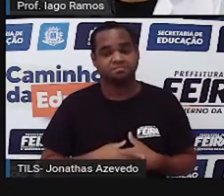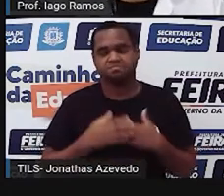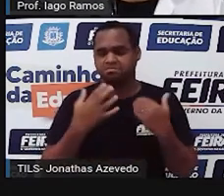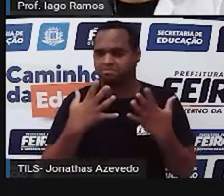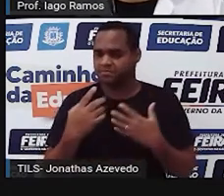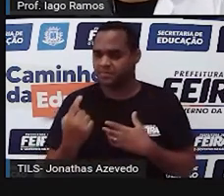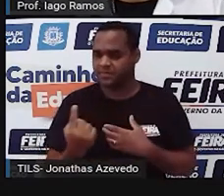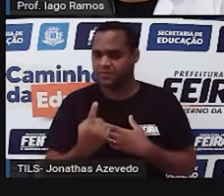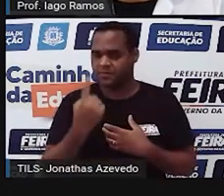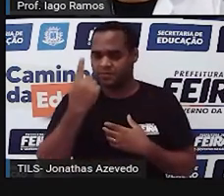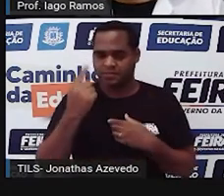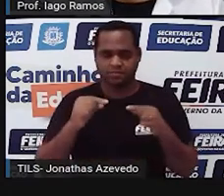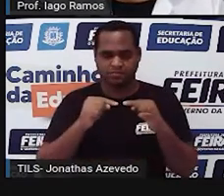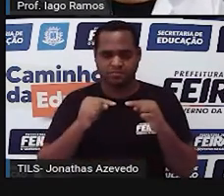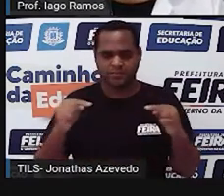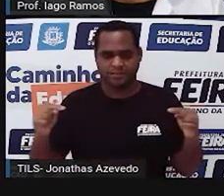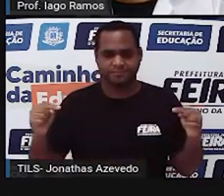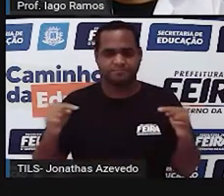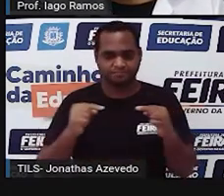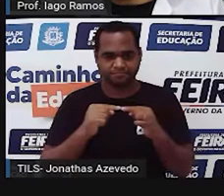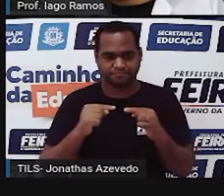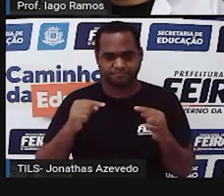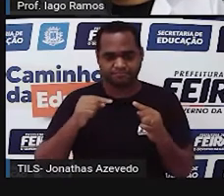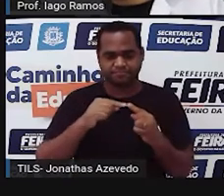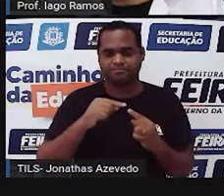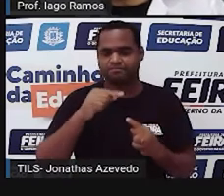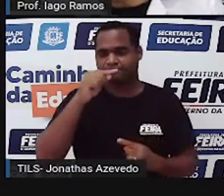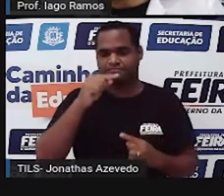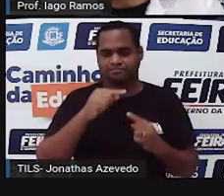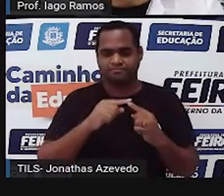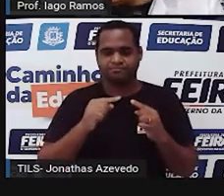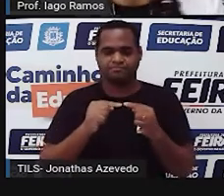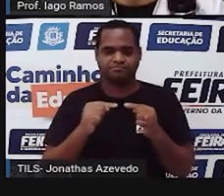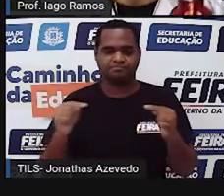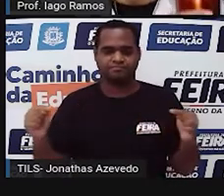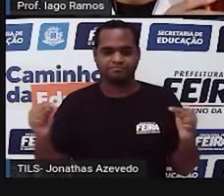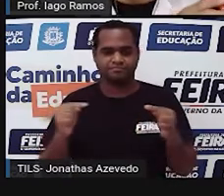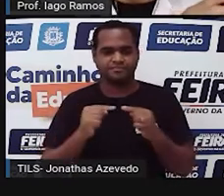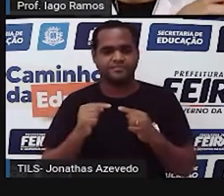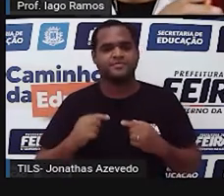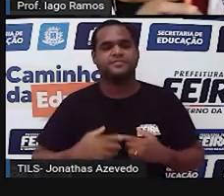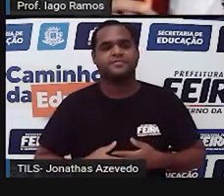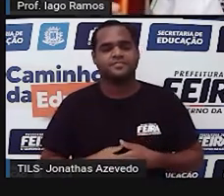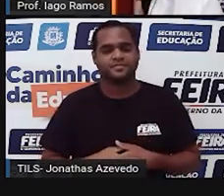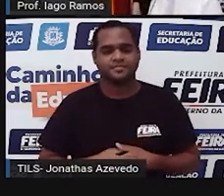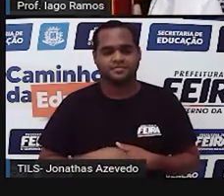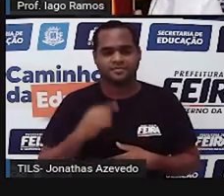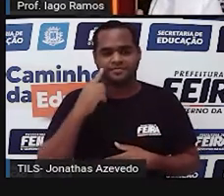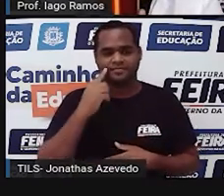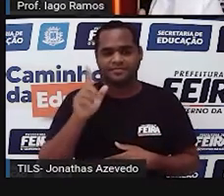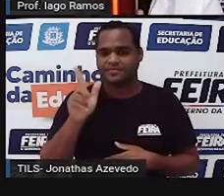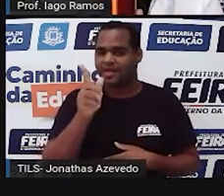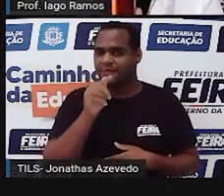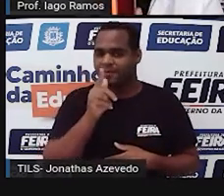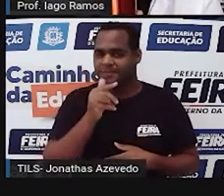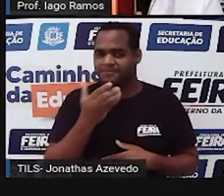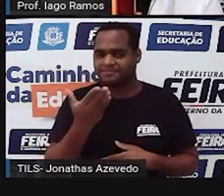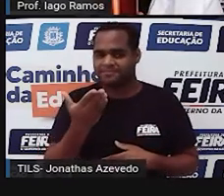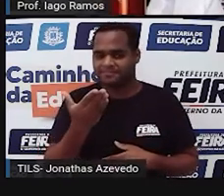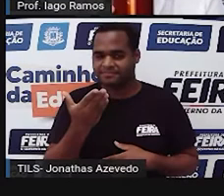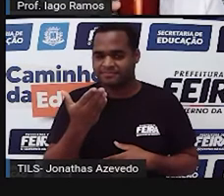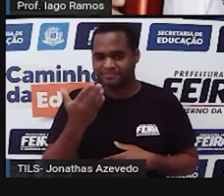altura comprimento e largura como por exemplo essa garrafa de água tá